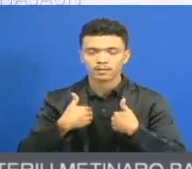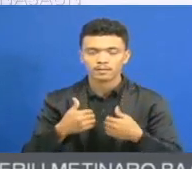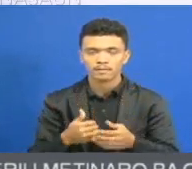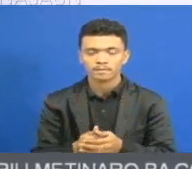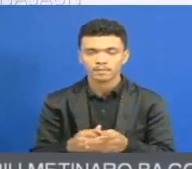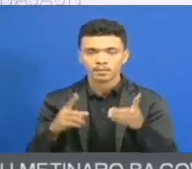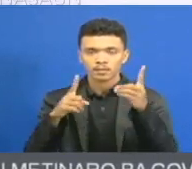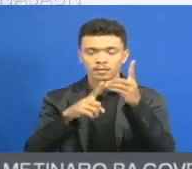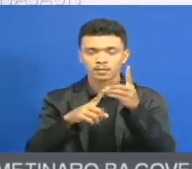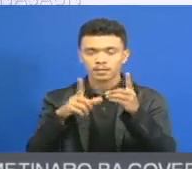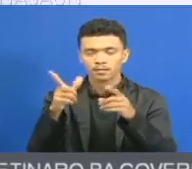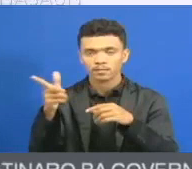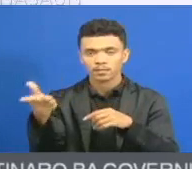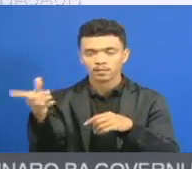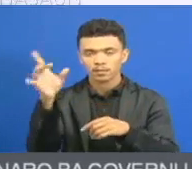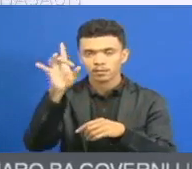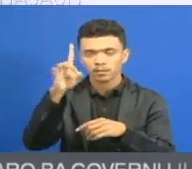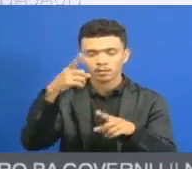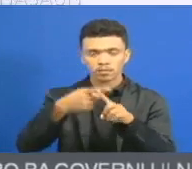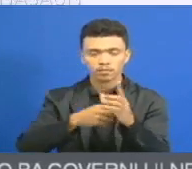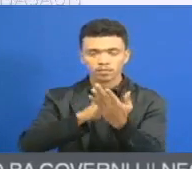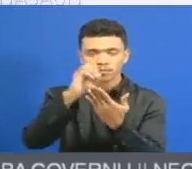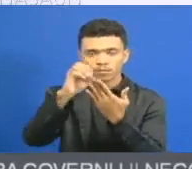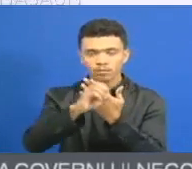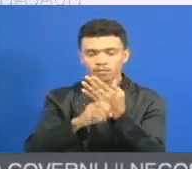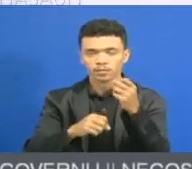dia 28 de outubro de 2023.